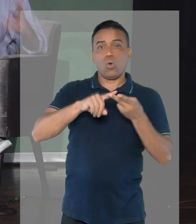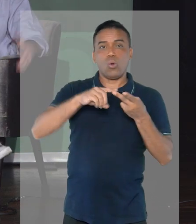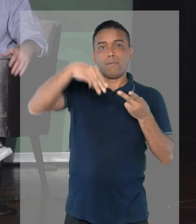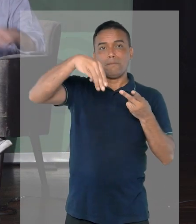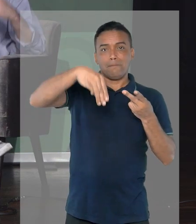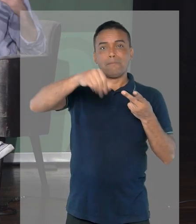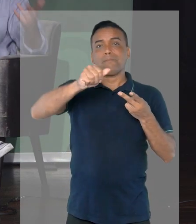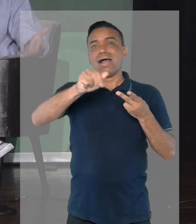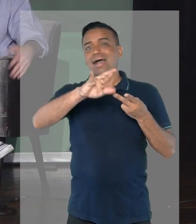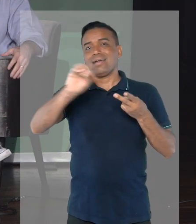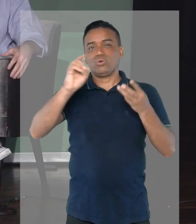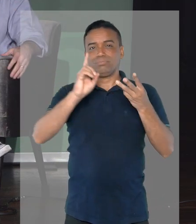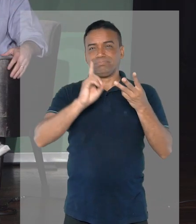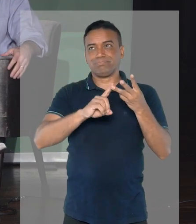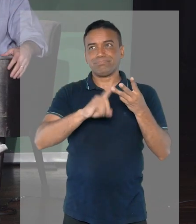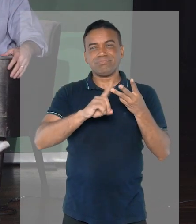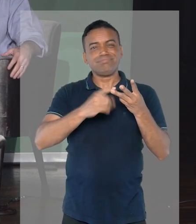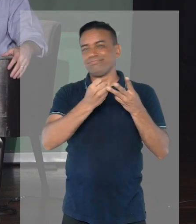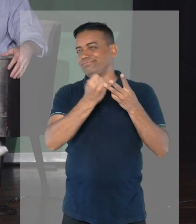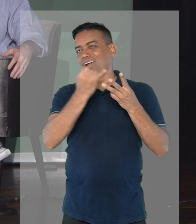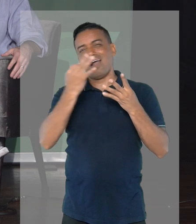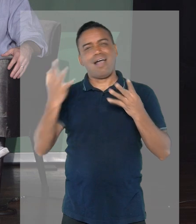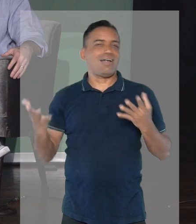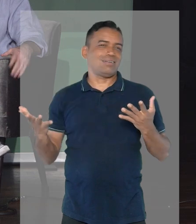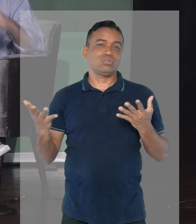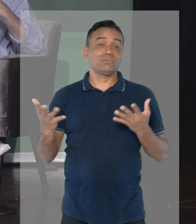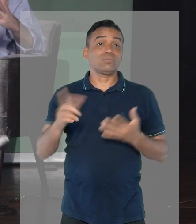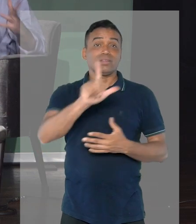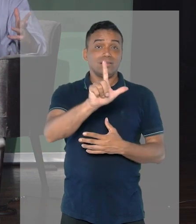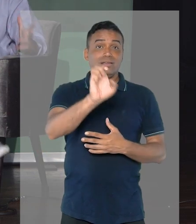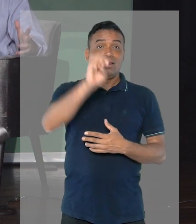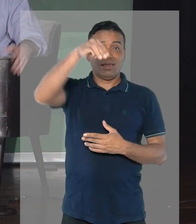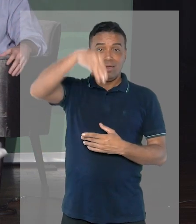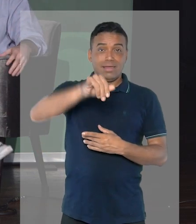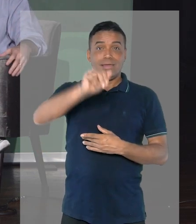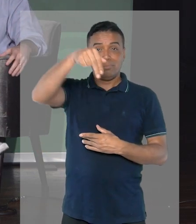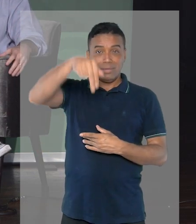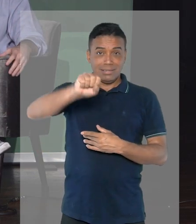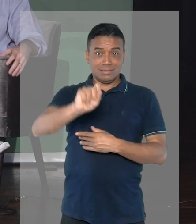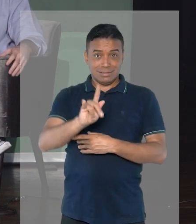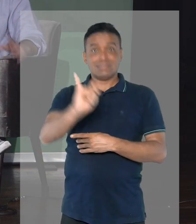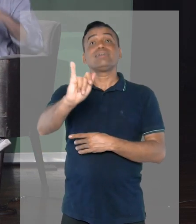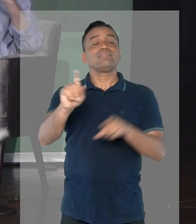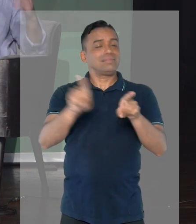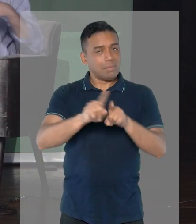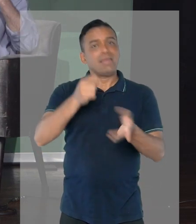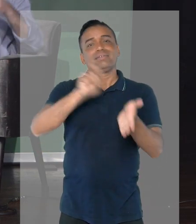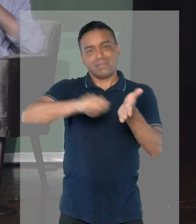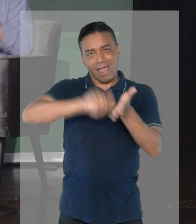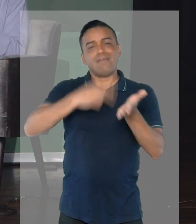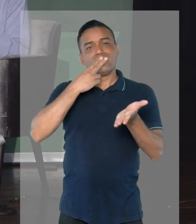leu Mário, leu muitos na época. E o Leminski faz essas cartas. Né? E enfim, eu